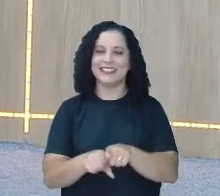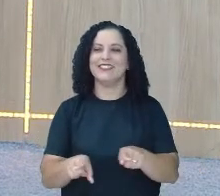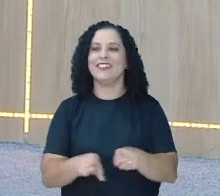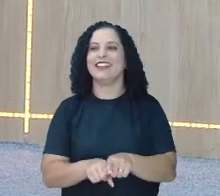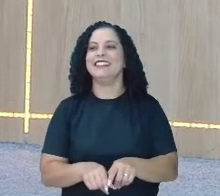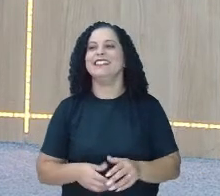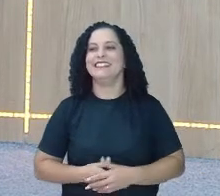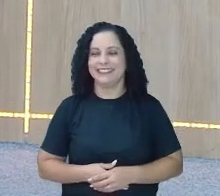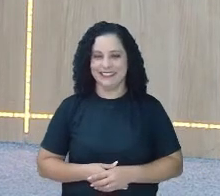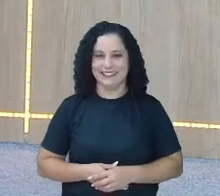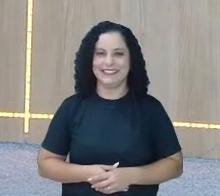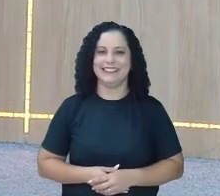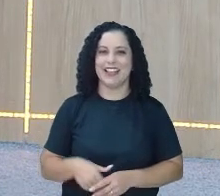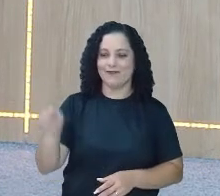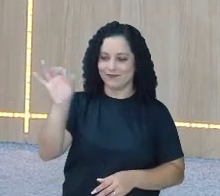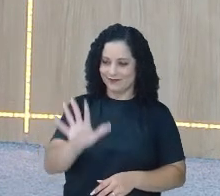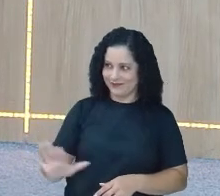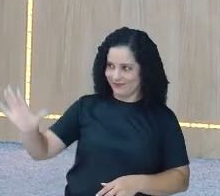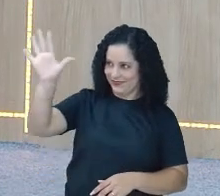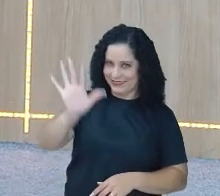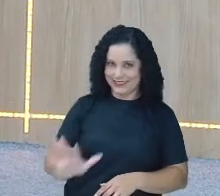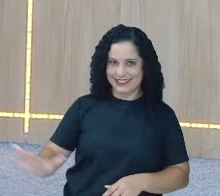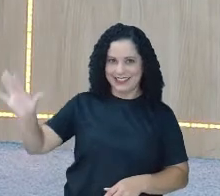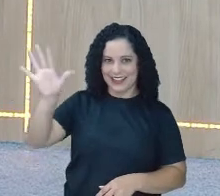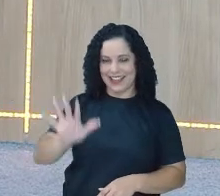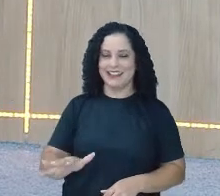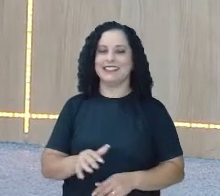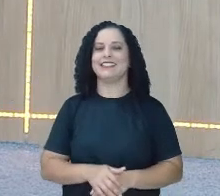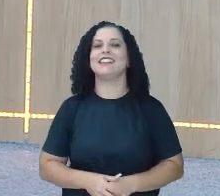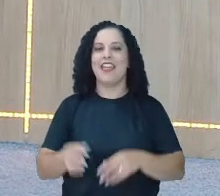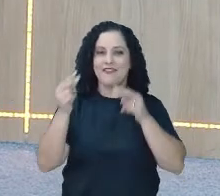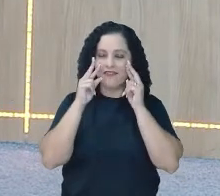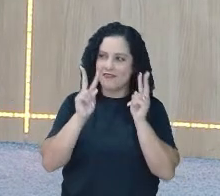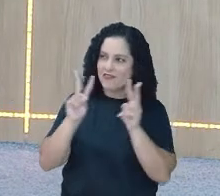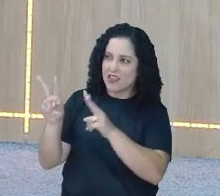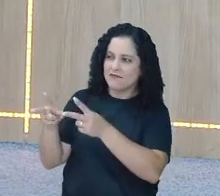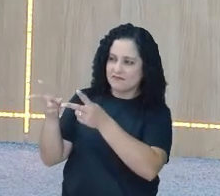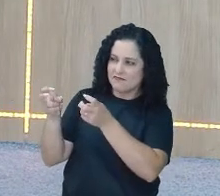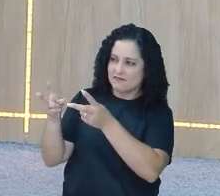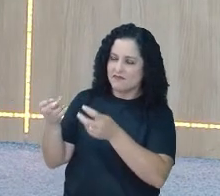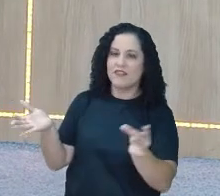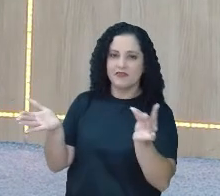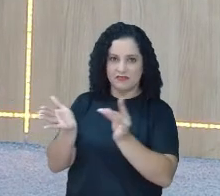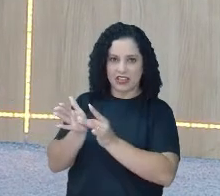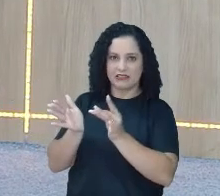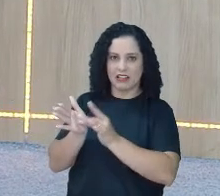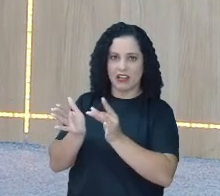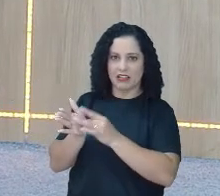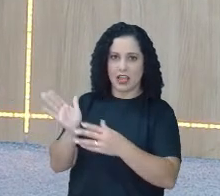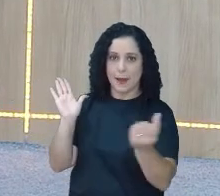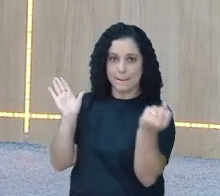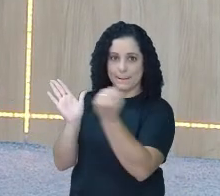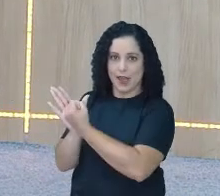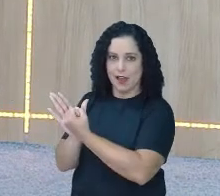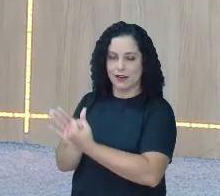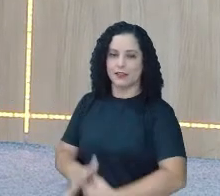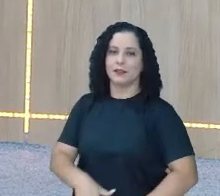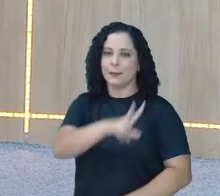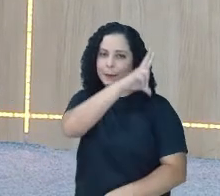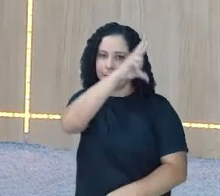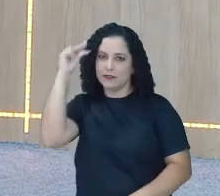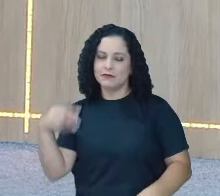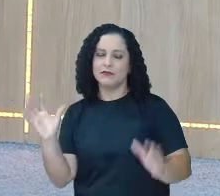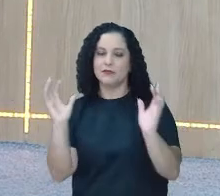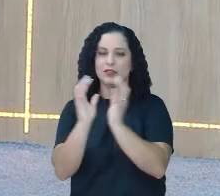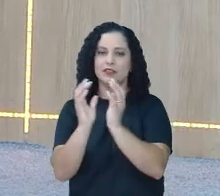Está fazendo parte do cenário, né? Está fazendo parte do cenário. Não, eu consigo ver aqui essa questão aqui da logomarca aqui da Prefeitura do Recife.